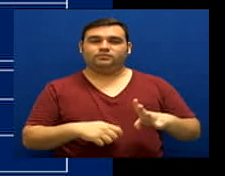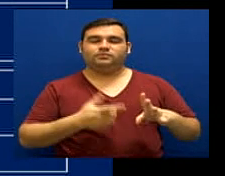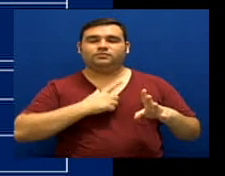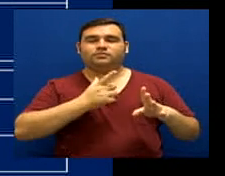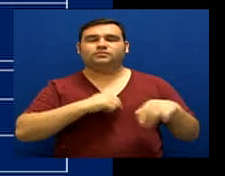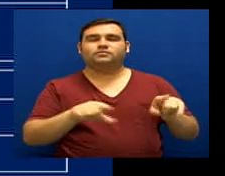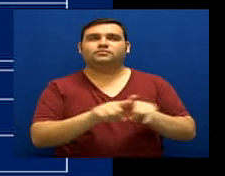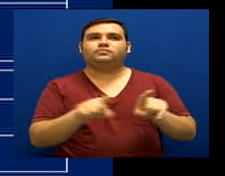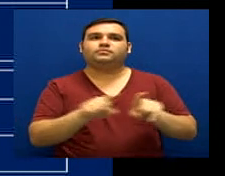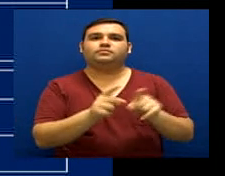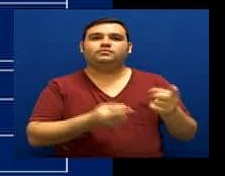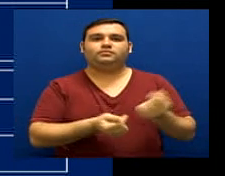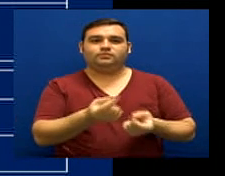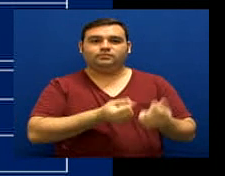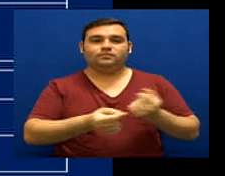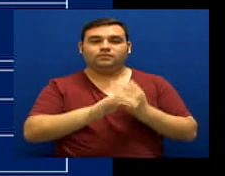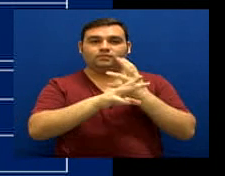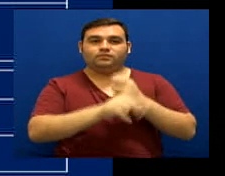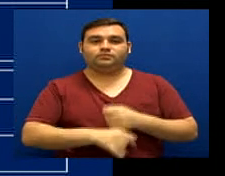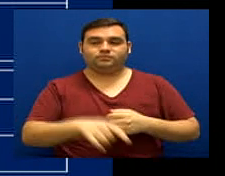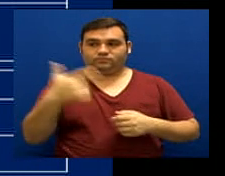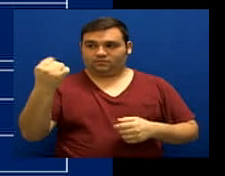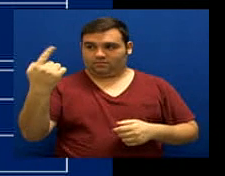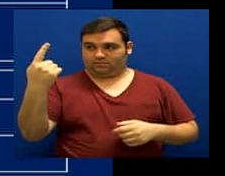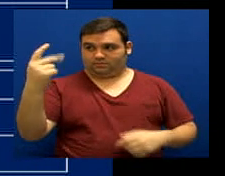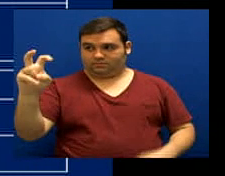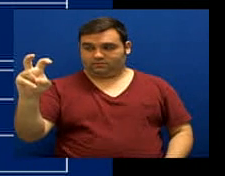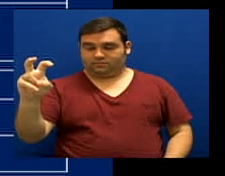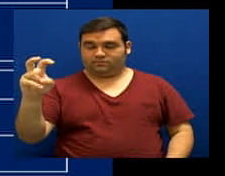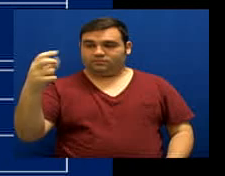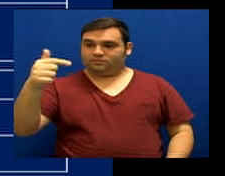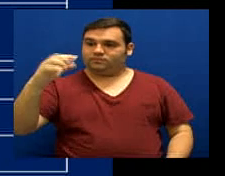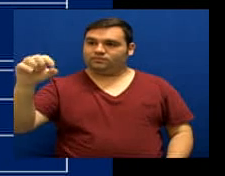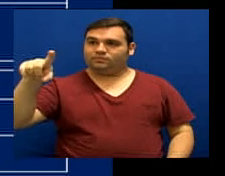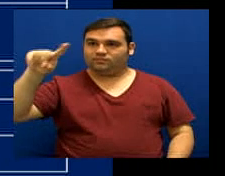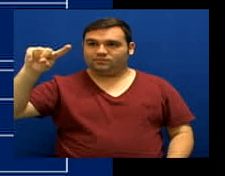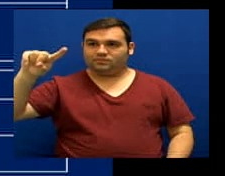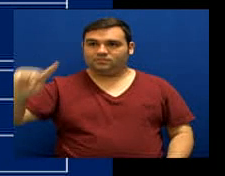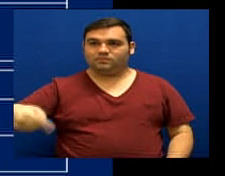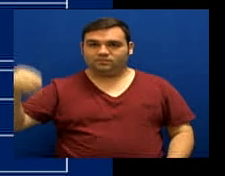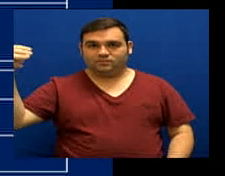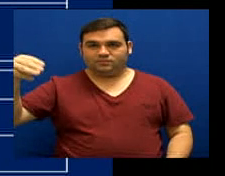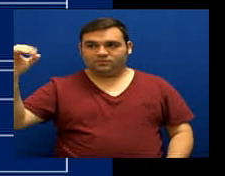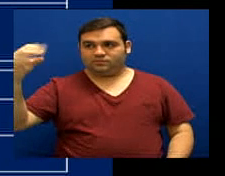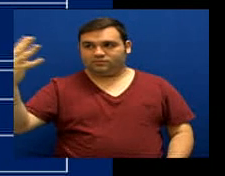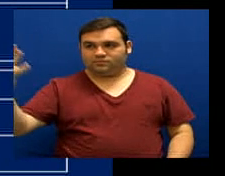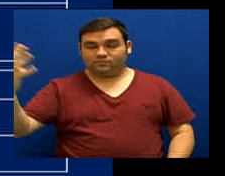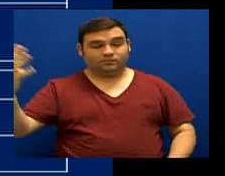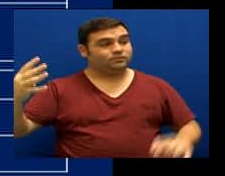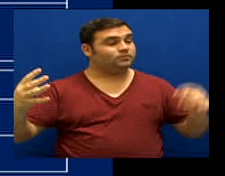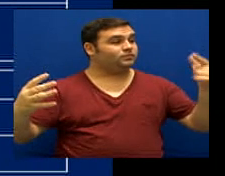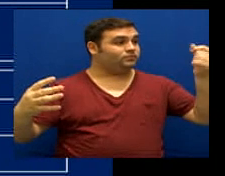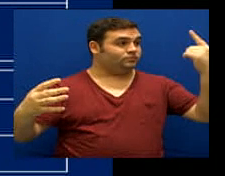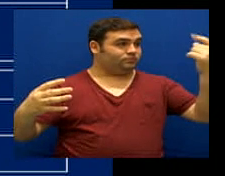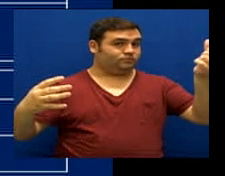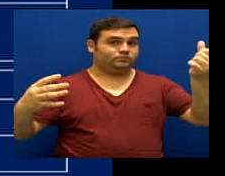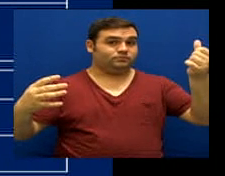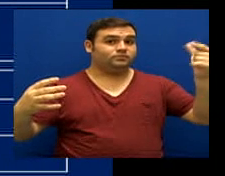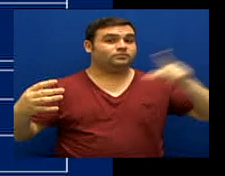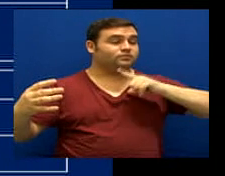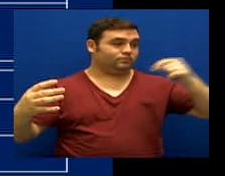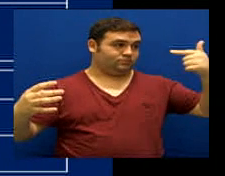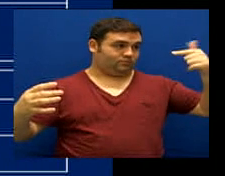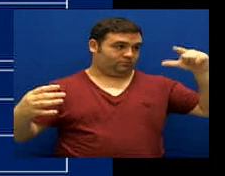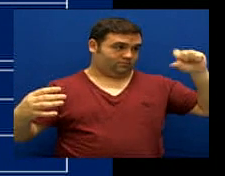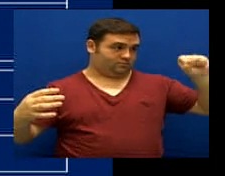capital o arrecadado em 2015 70 milhões 0 44 arrecadado em 2016